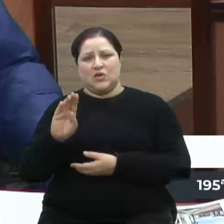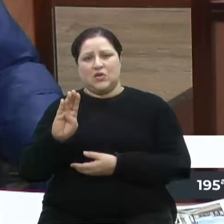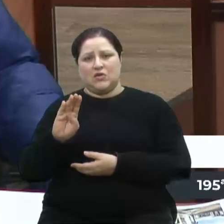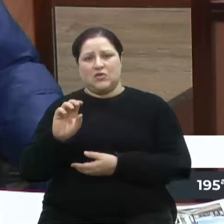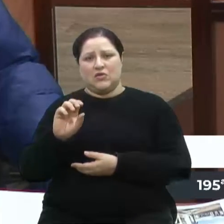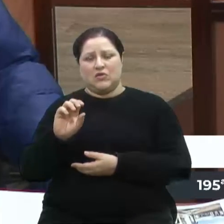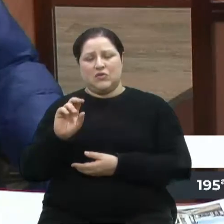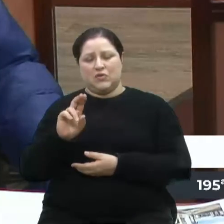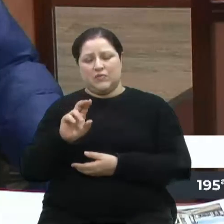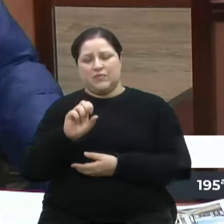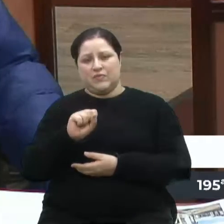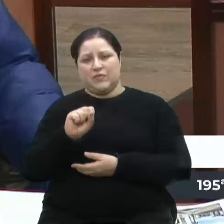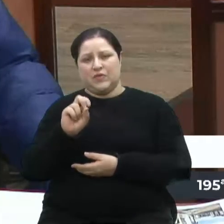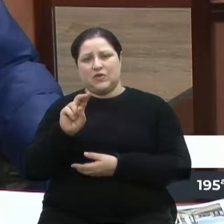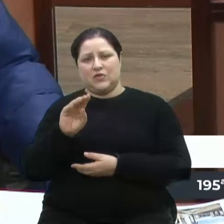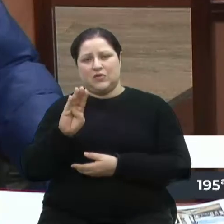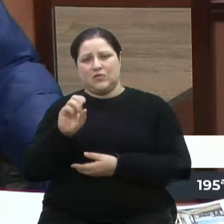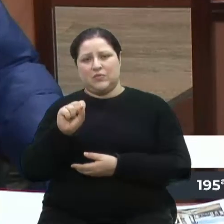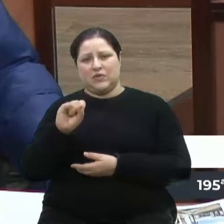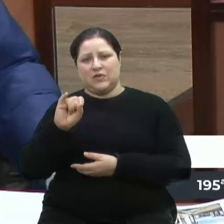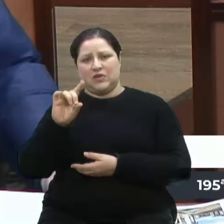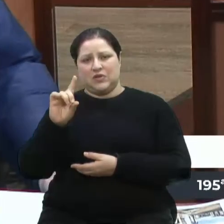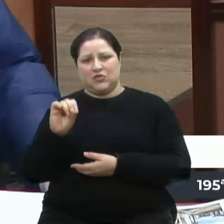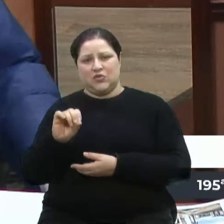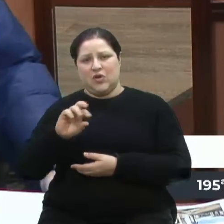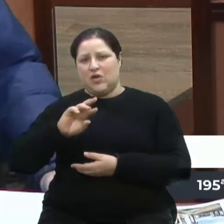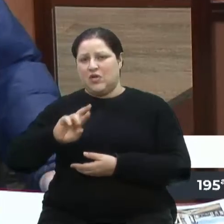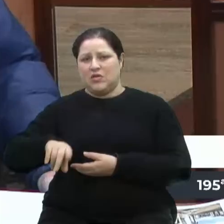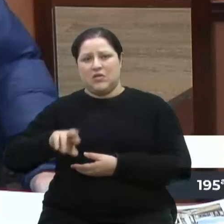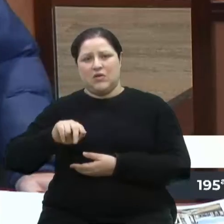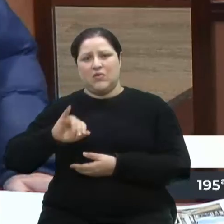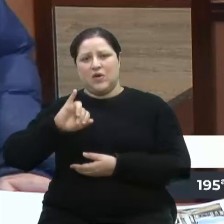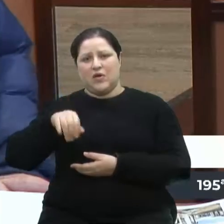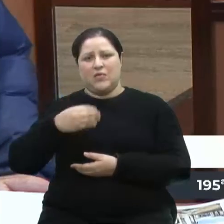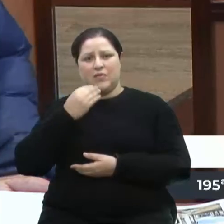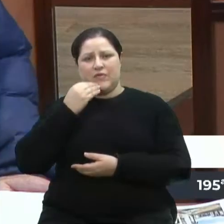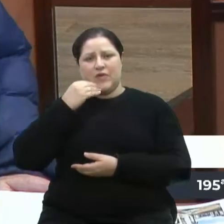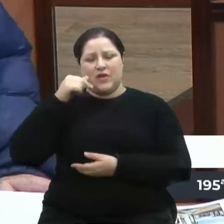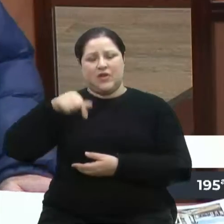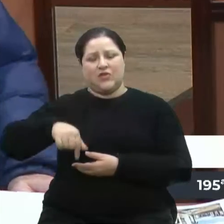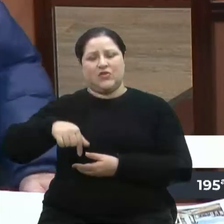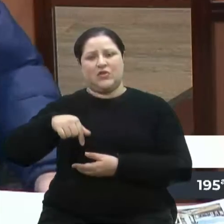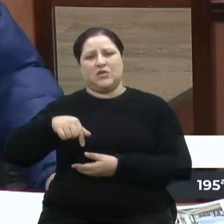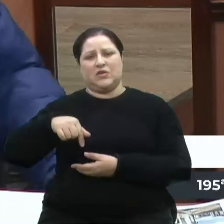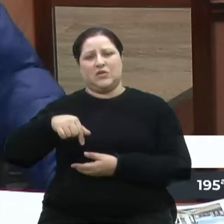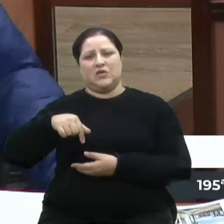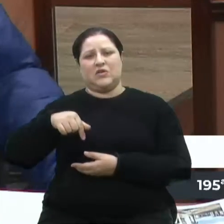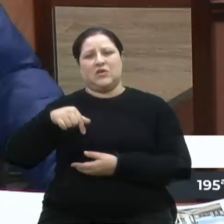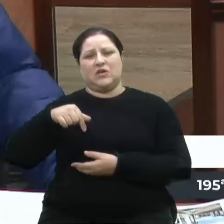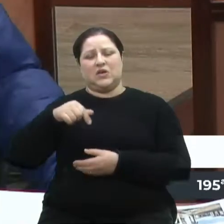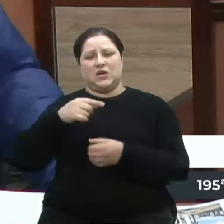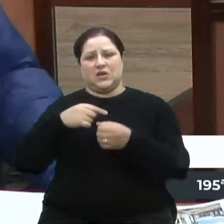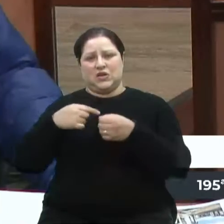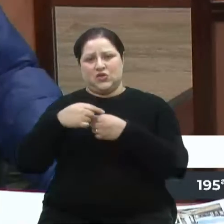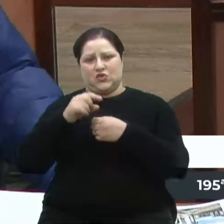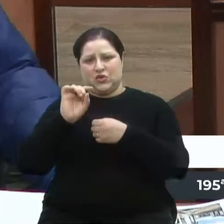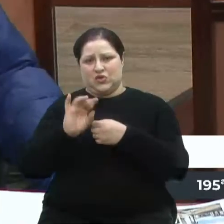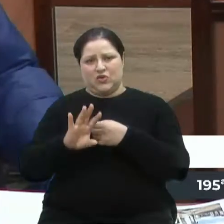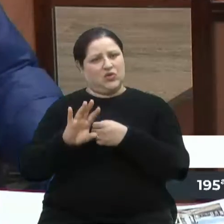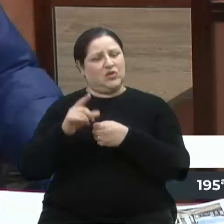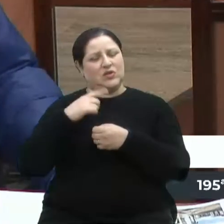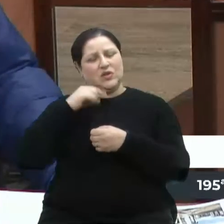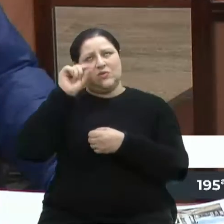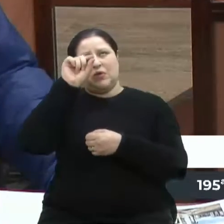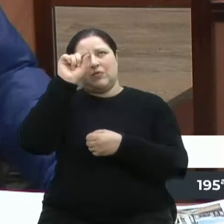privilégio, entre aspas, esse privilégio, entendam assim, aqui do nosso município, é o que a gente está vendo em várias cidades, em